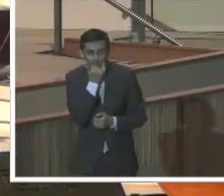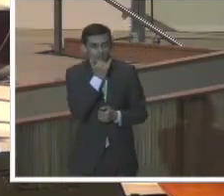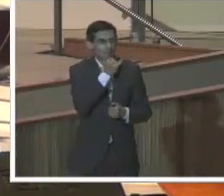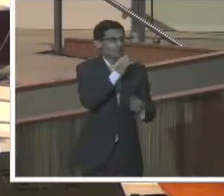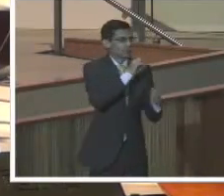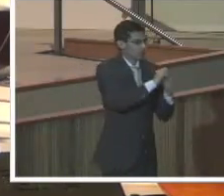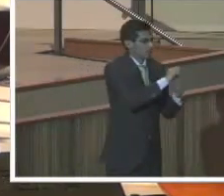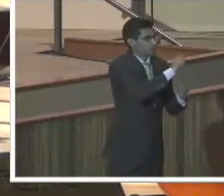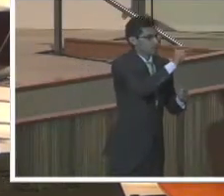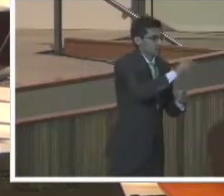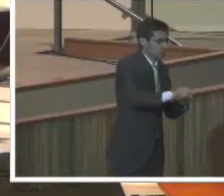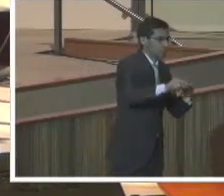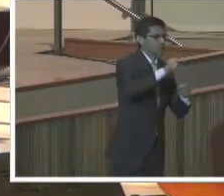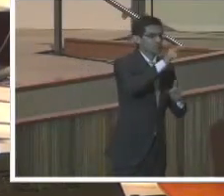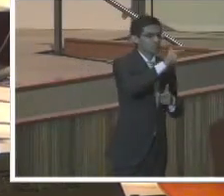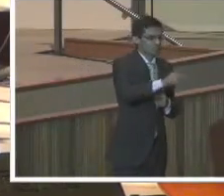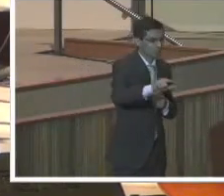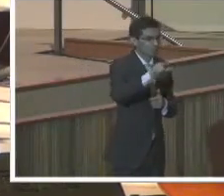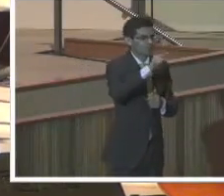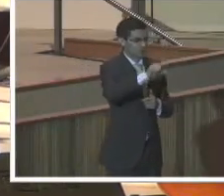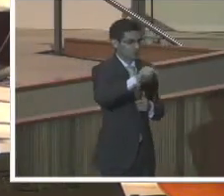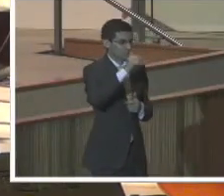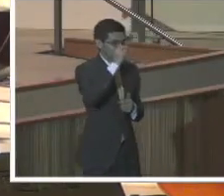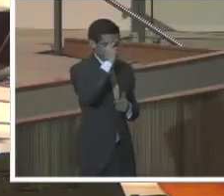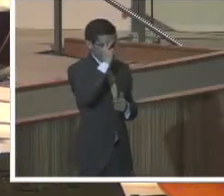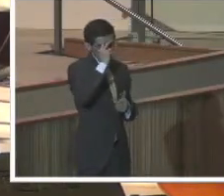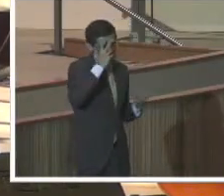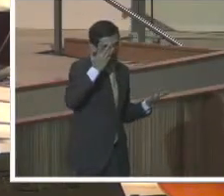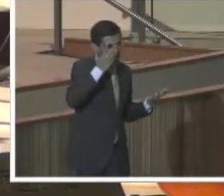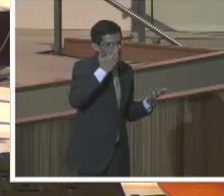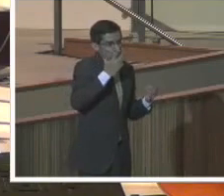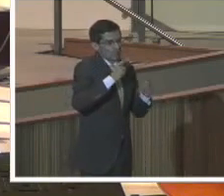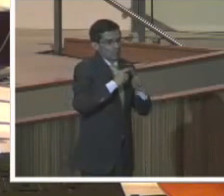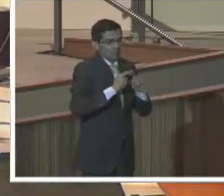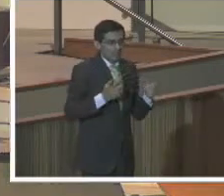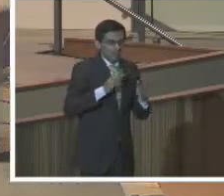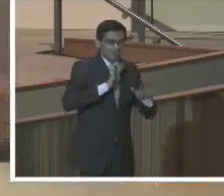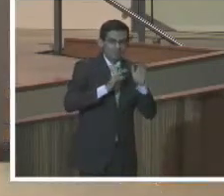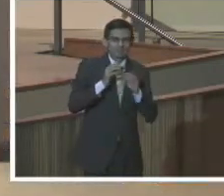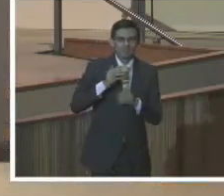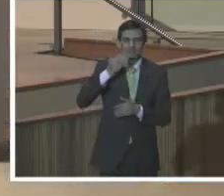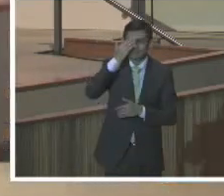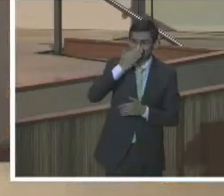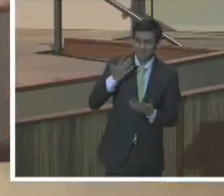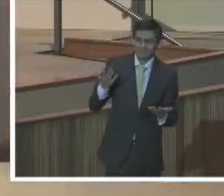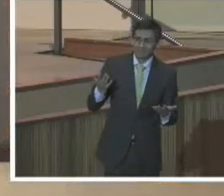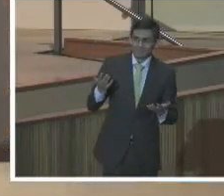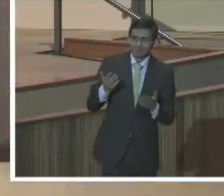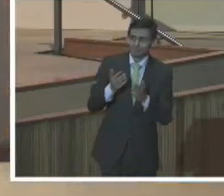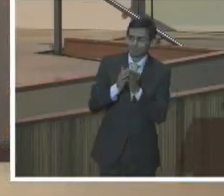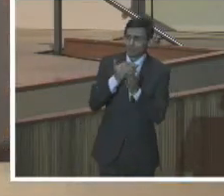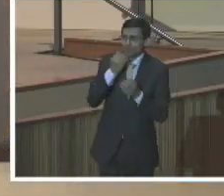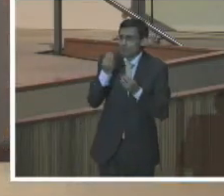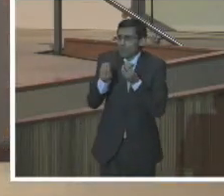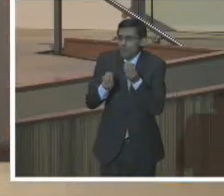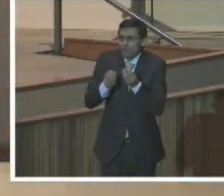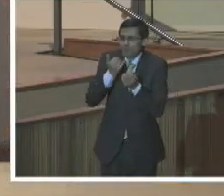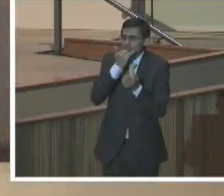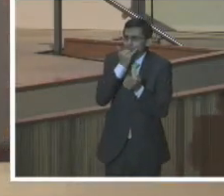Humanamente falando, diz: Senhor, como é que o Senhor vai ouvir minha confissão de novo? Eu tenho até vergonha.